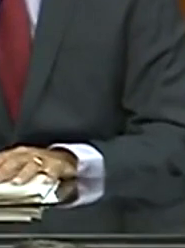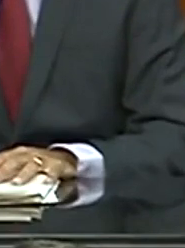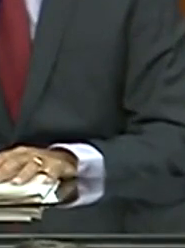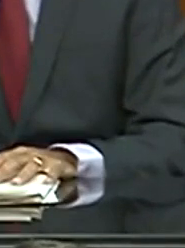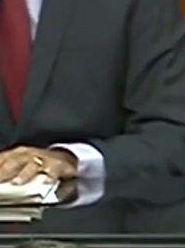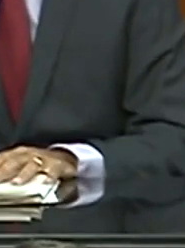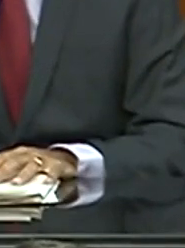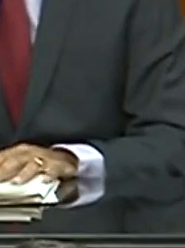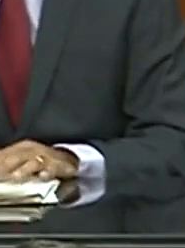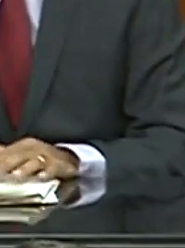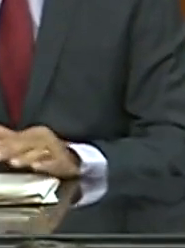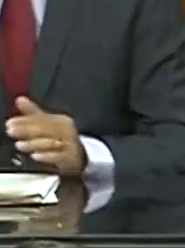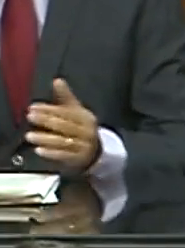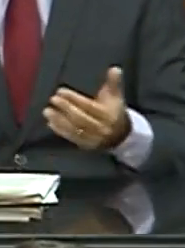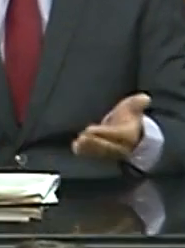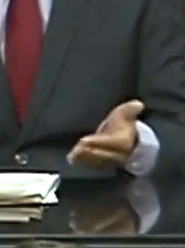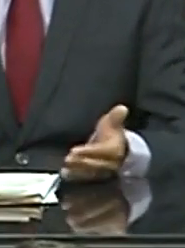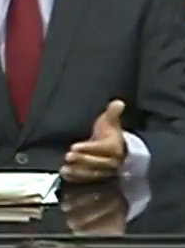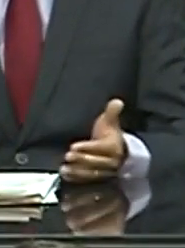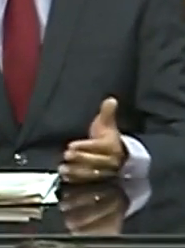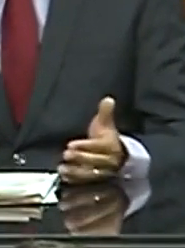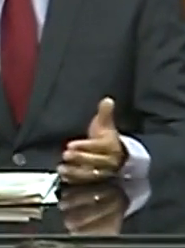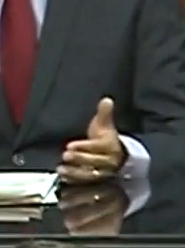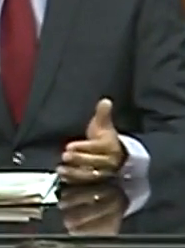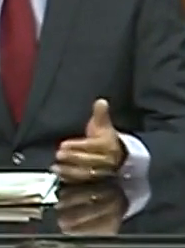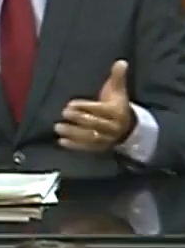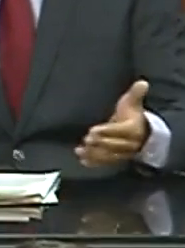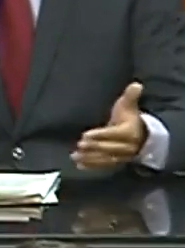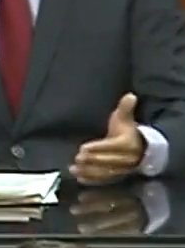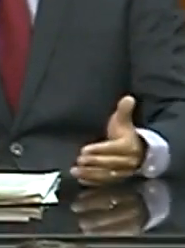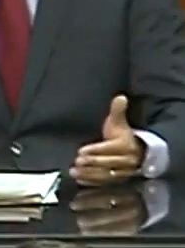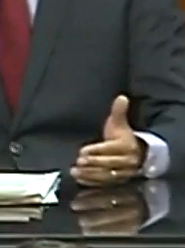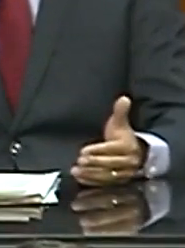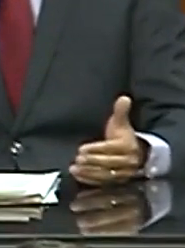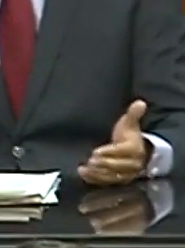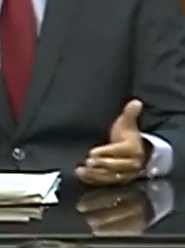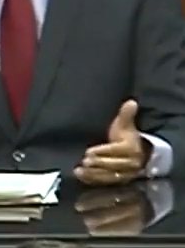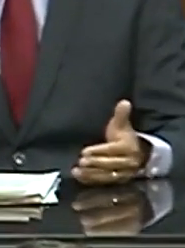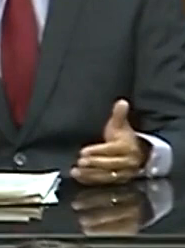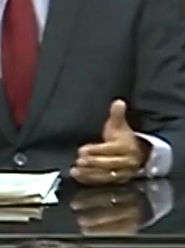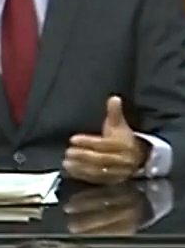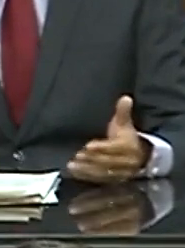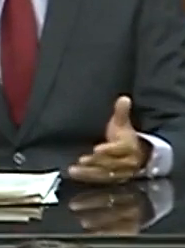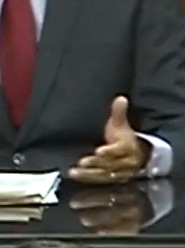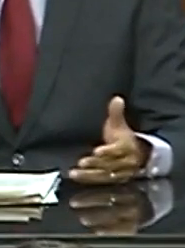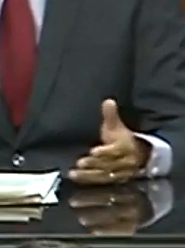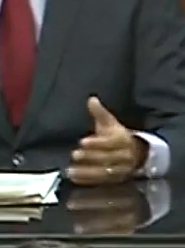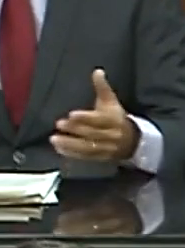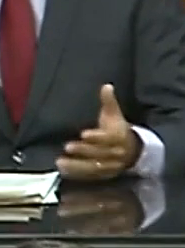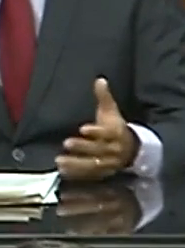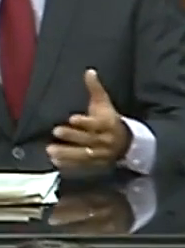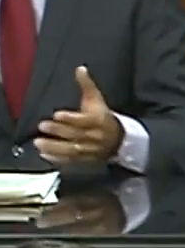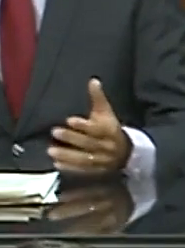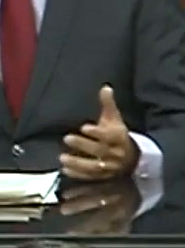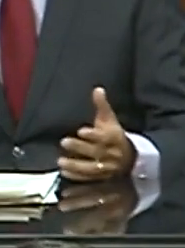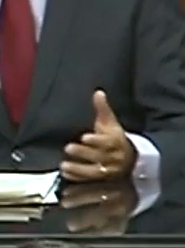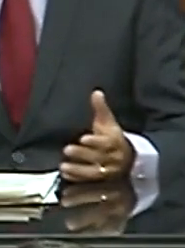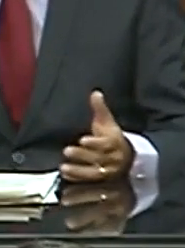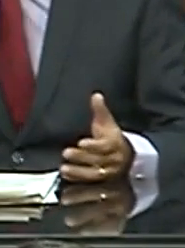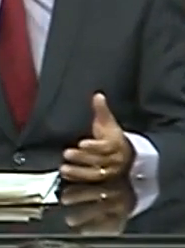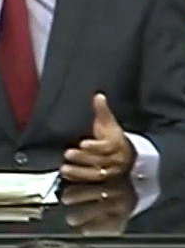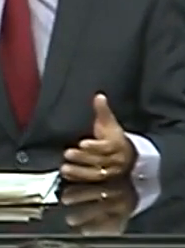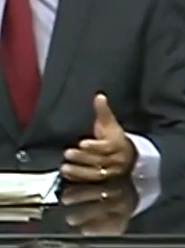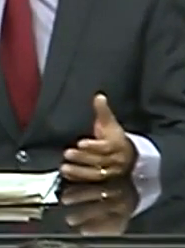Estado. Então Zema, ao adotar esse gesto, ele dá uma sinalização clara de que pretende investir no